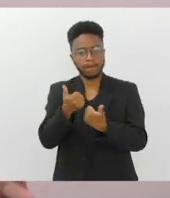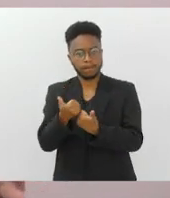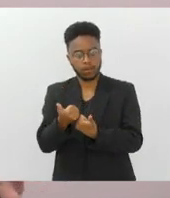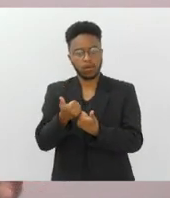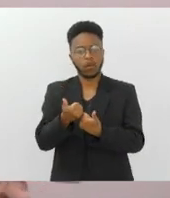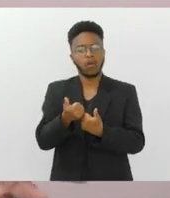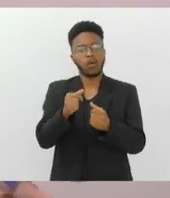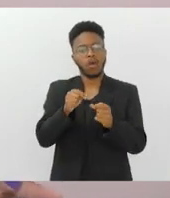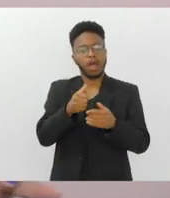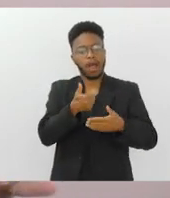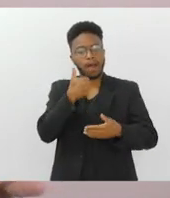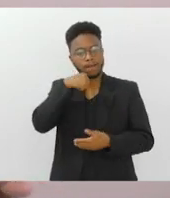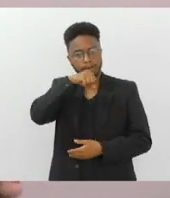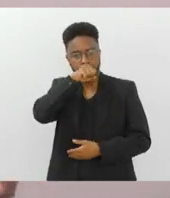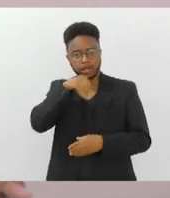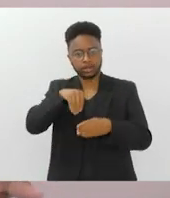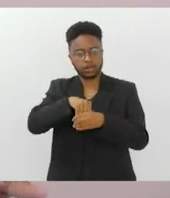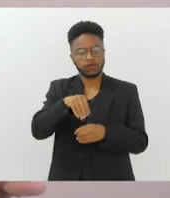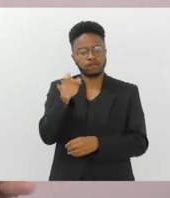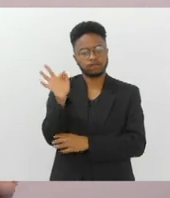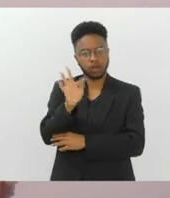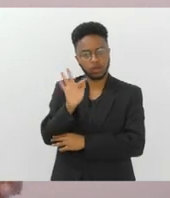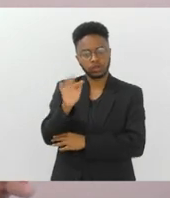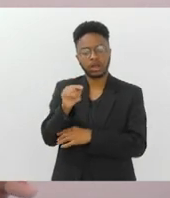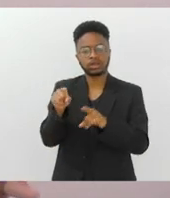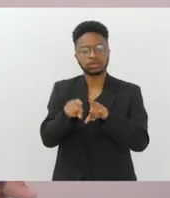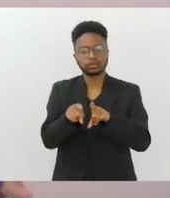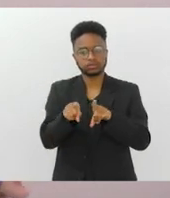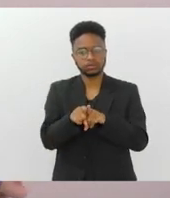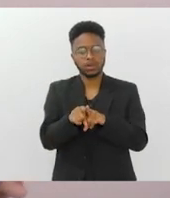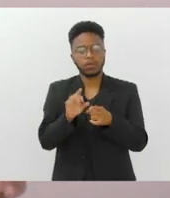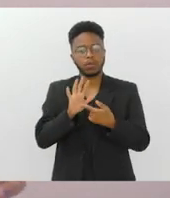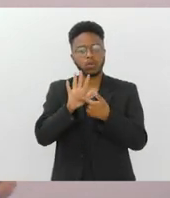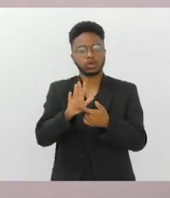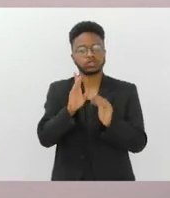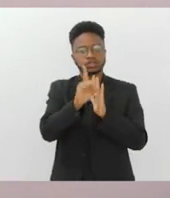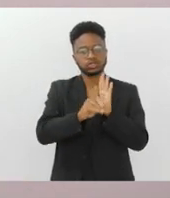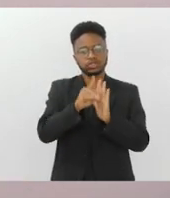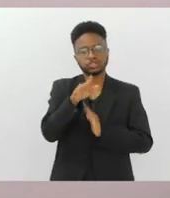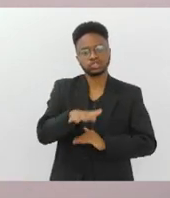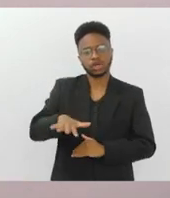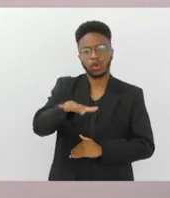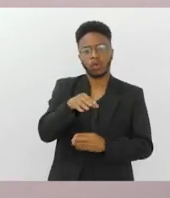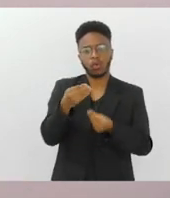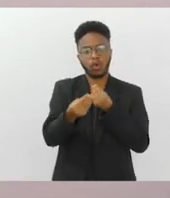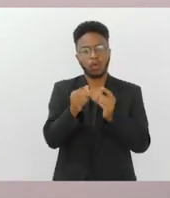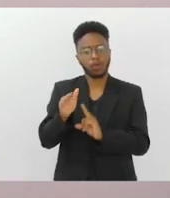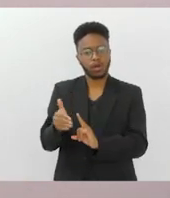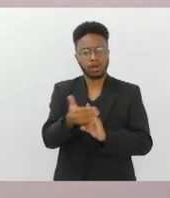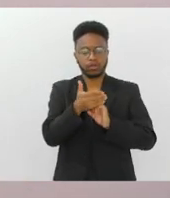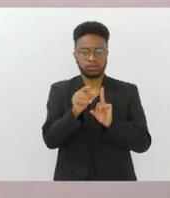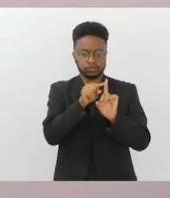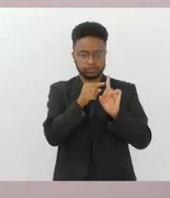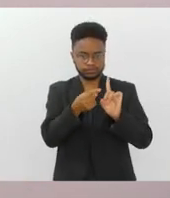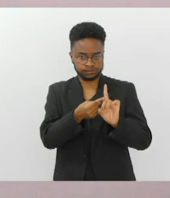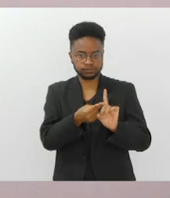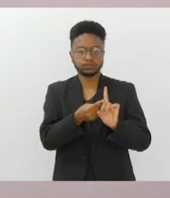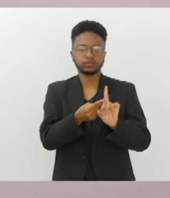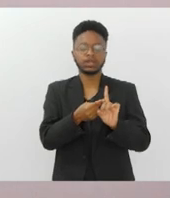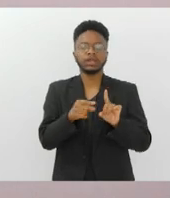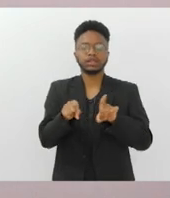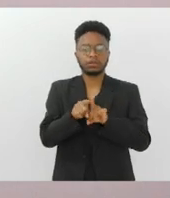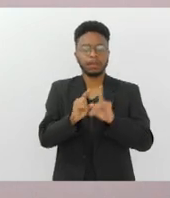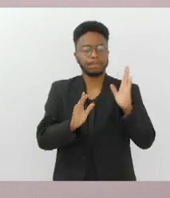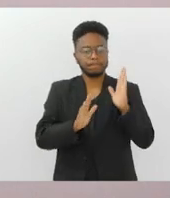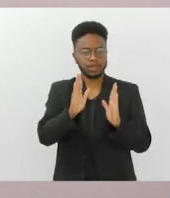nas universidades e dispõe acerca de diretrizes gerais para o acolhimento de gestantes, puérperas e mães